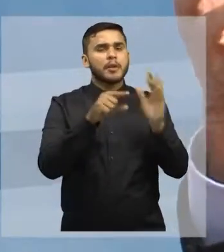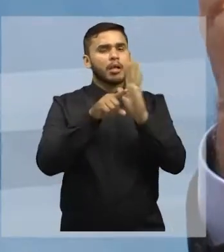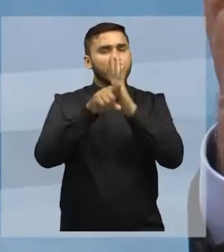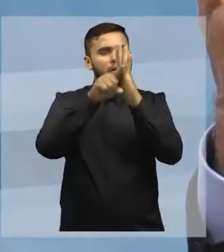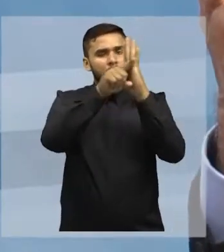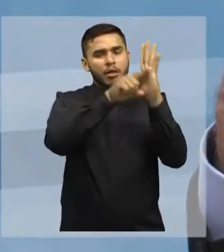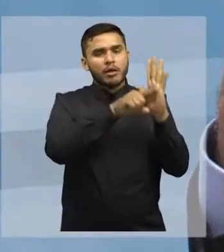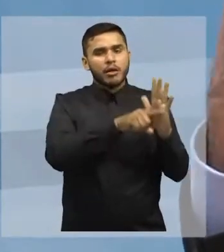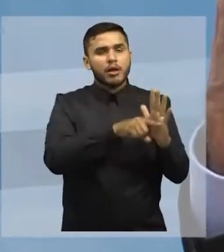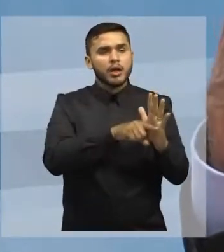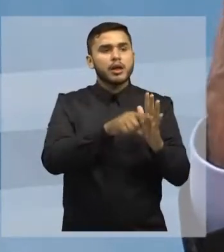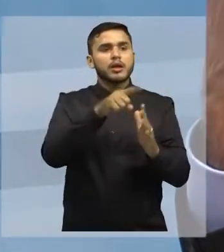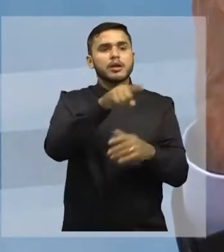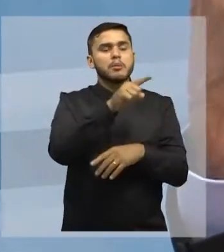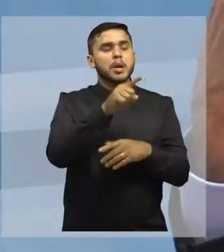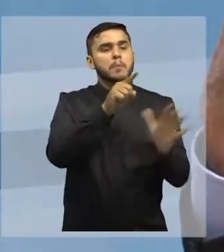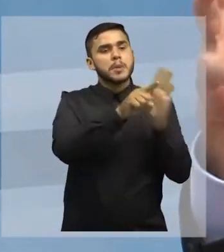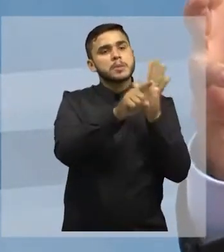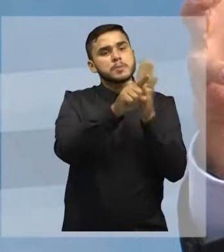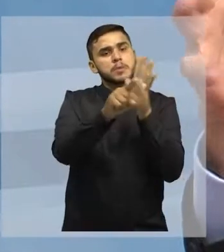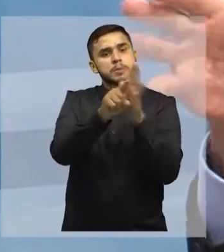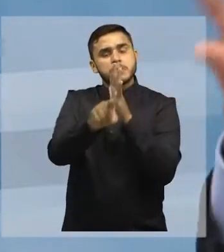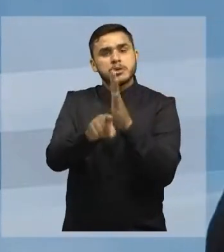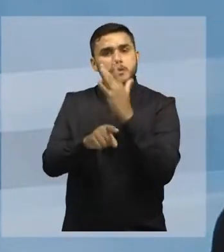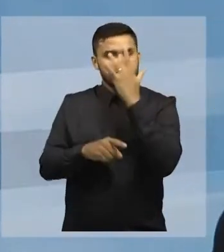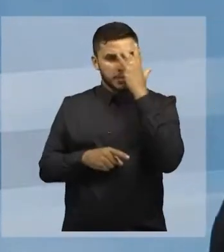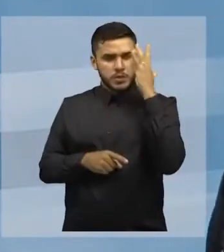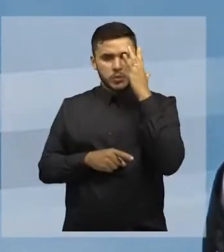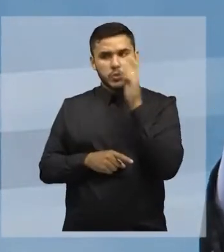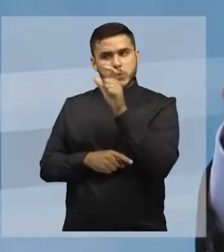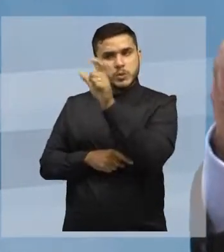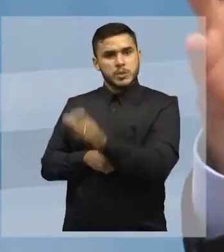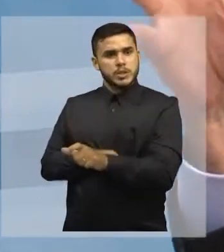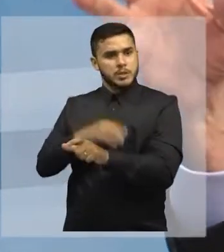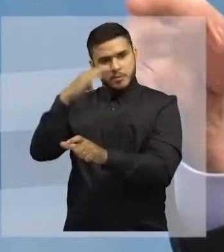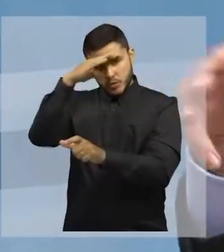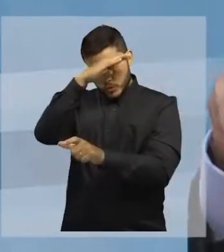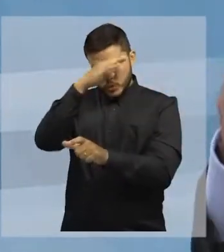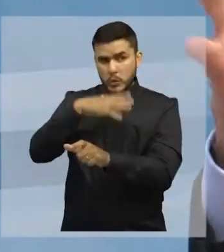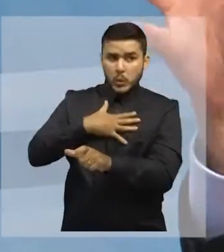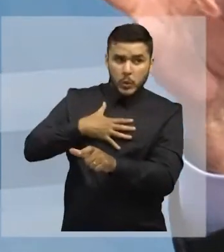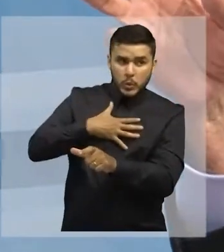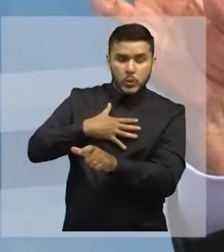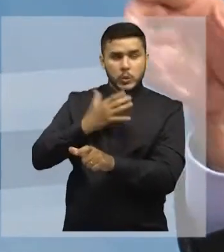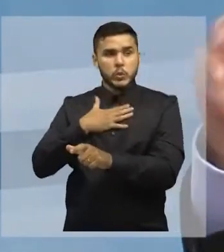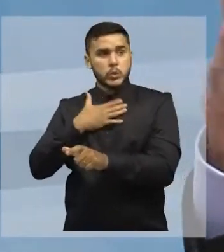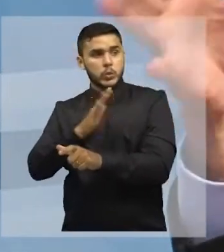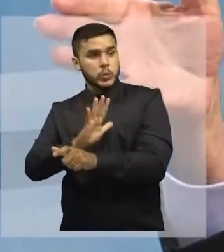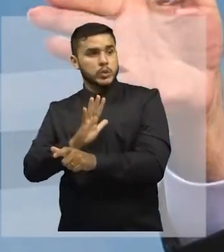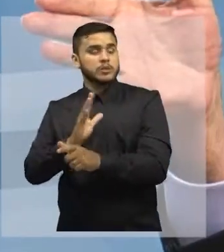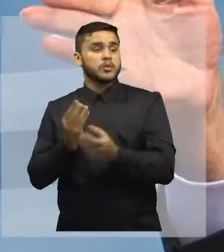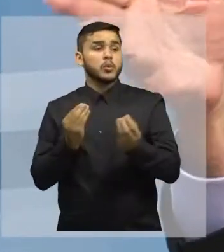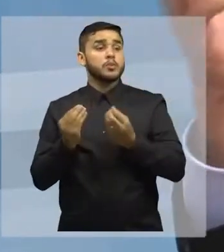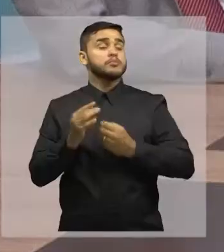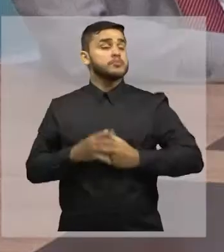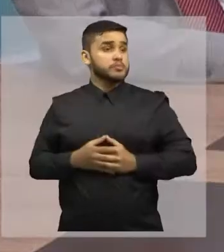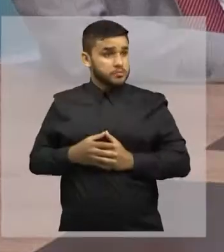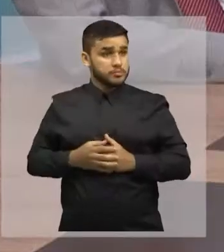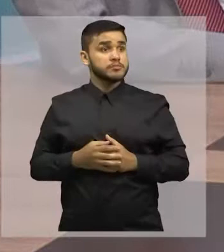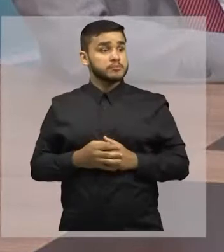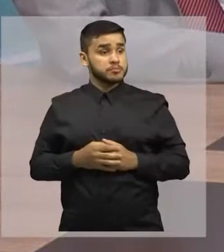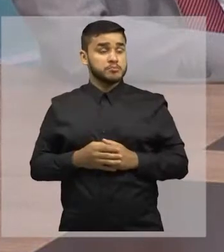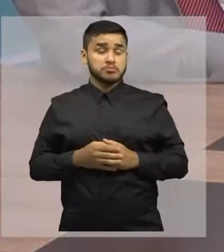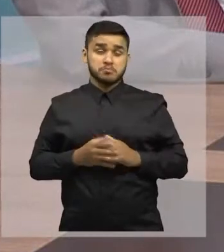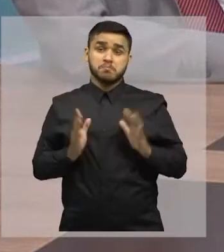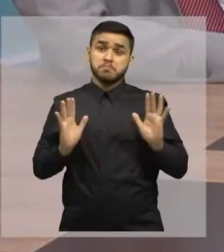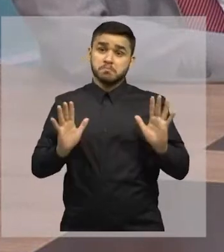clima psicossocial favorável na questão econômica, tá aí todos os indicadores demonstram